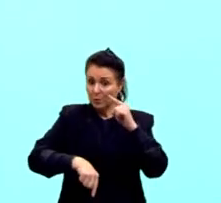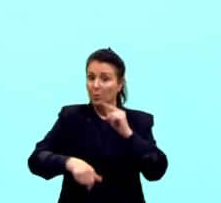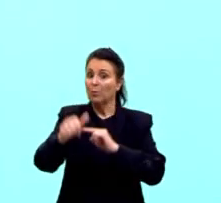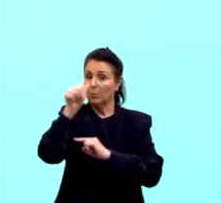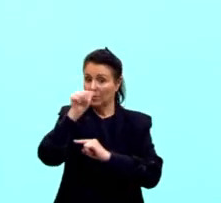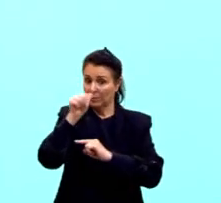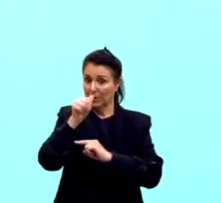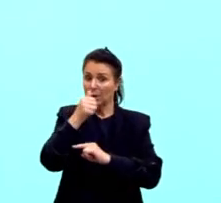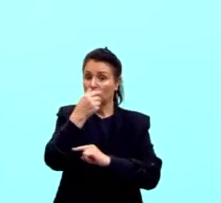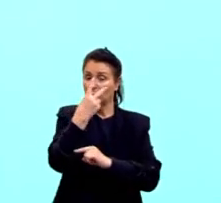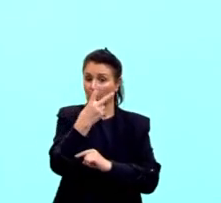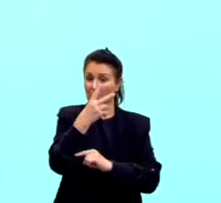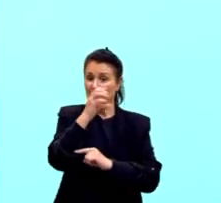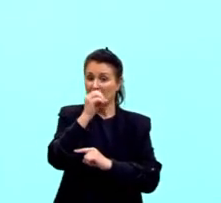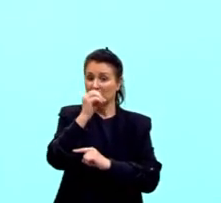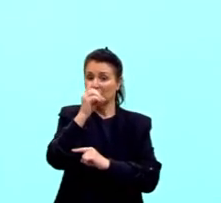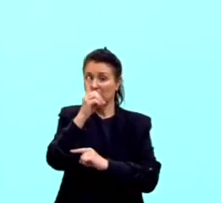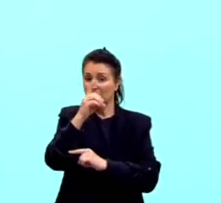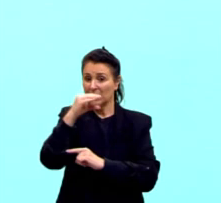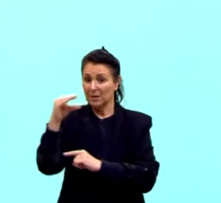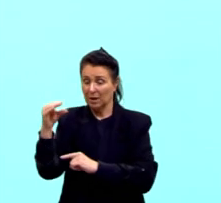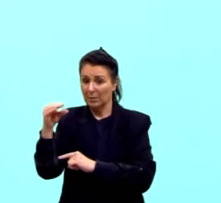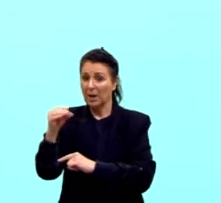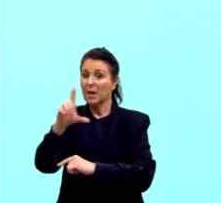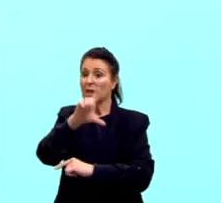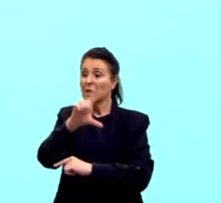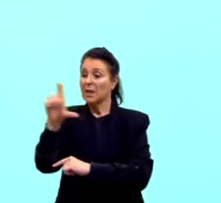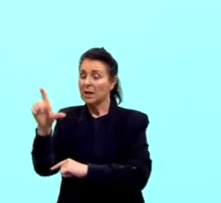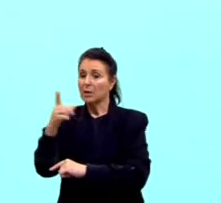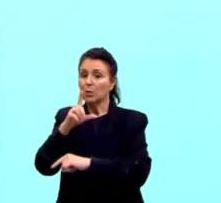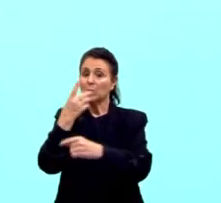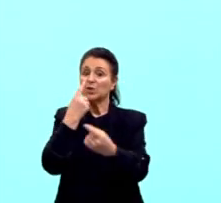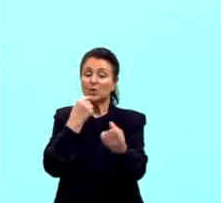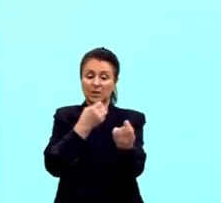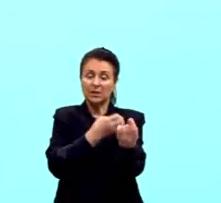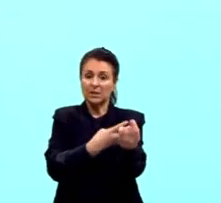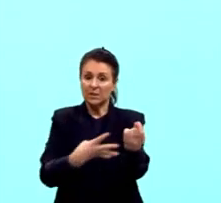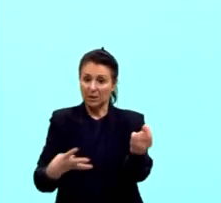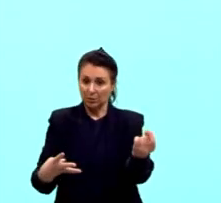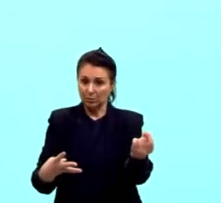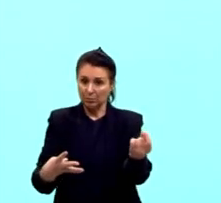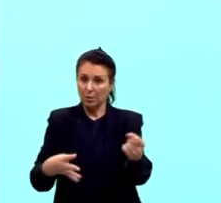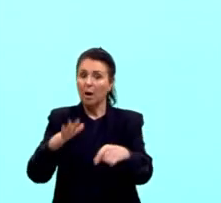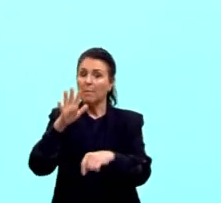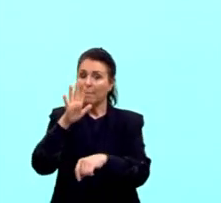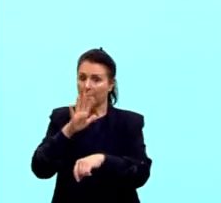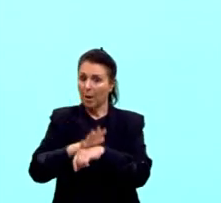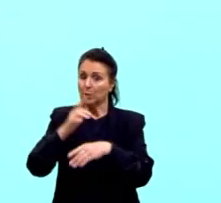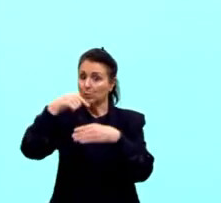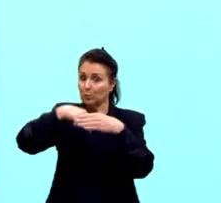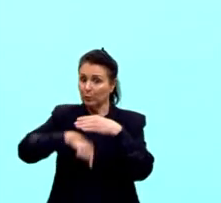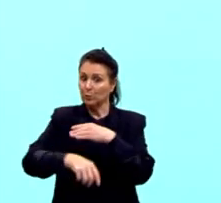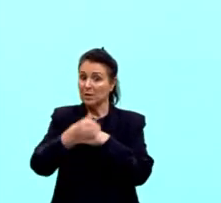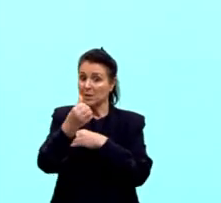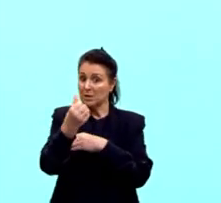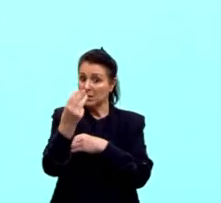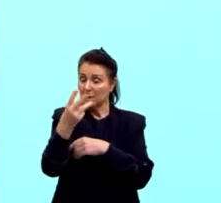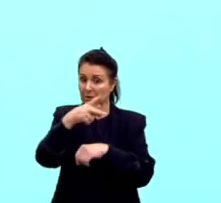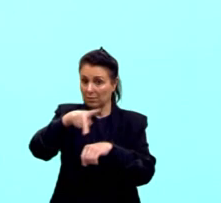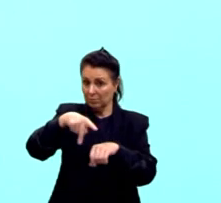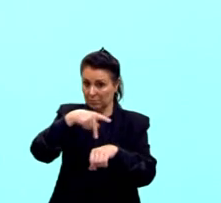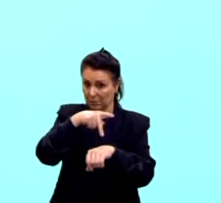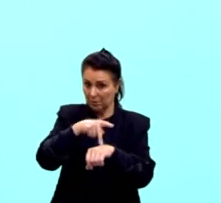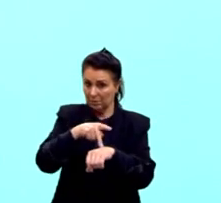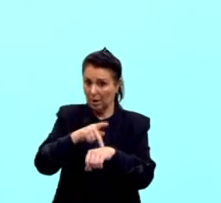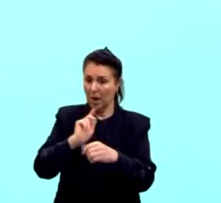decigramas de álcool por litro de sangue é mais rígida que 63 Nações igual a sem rigidez